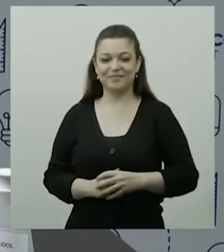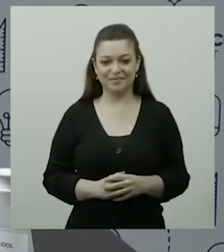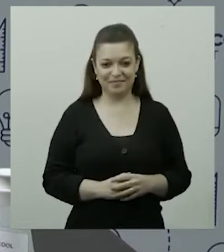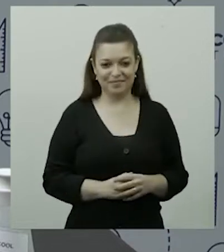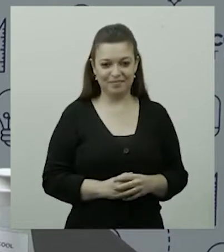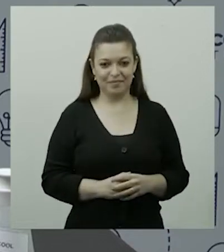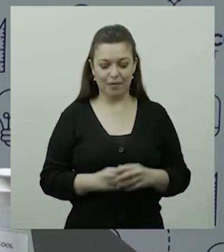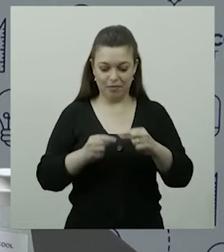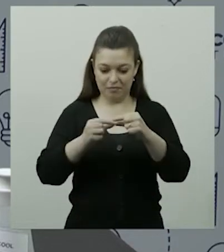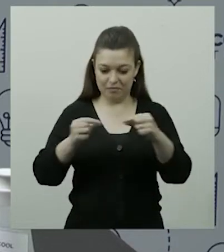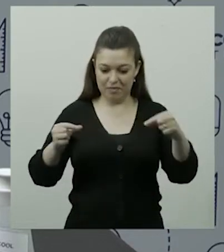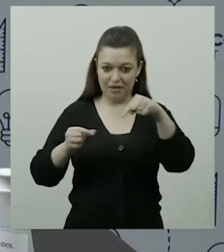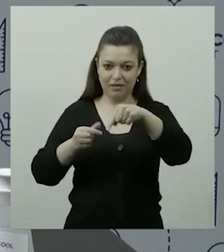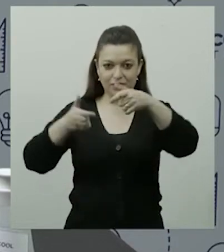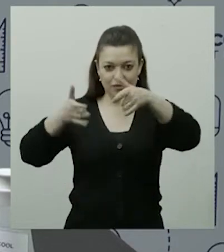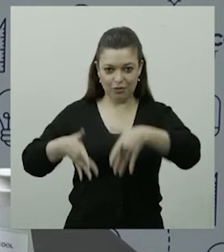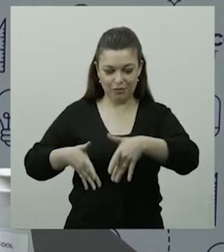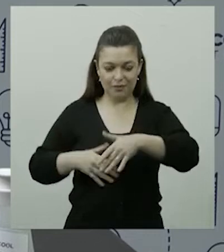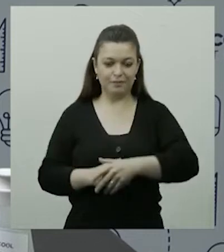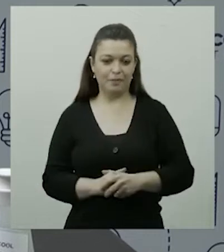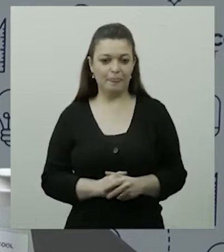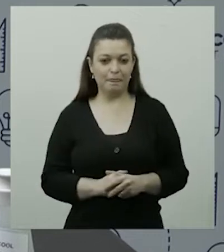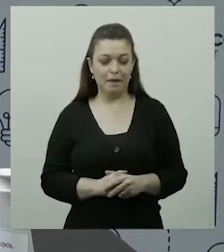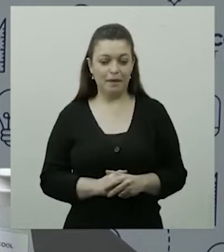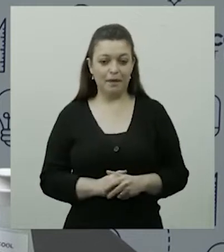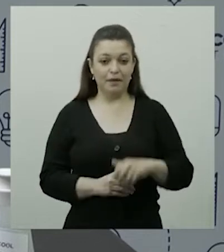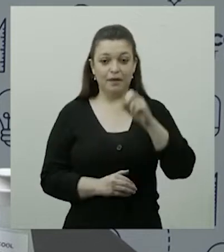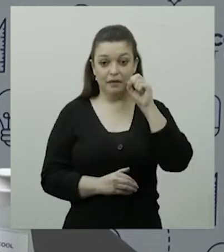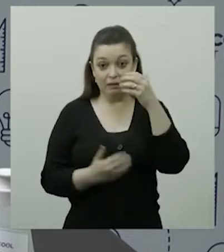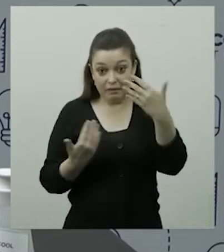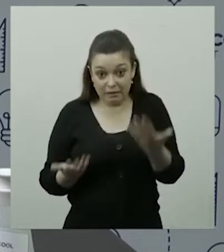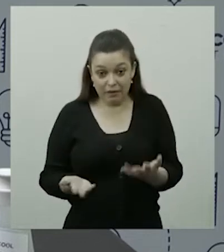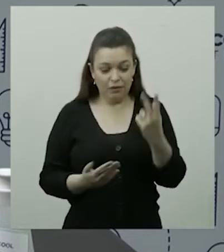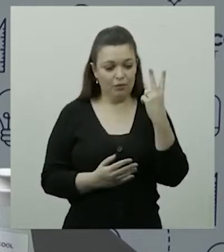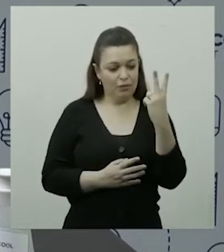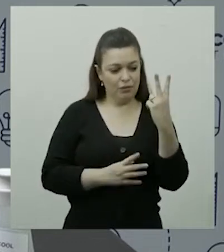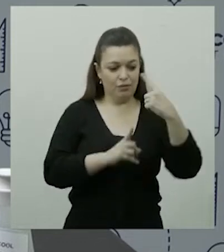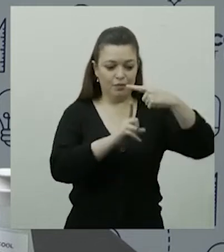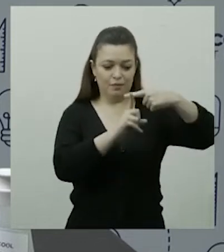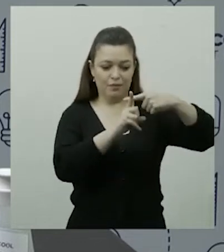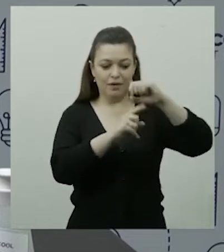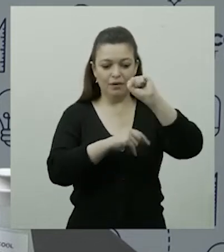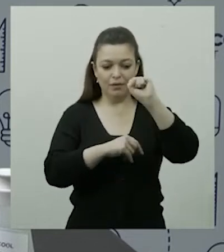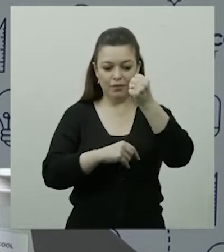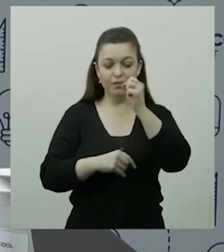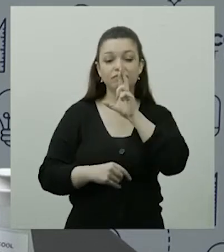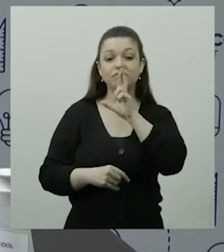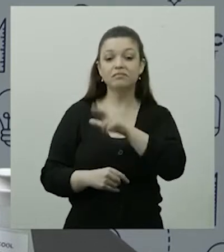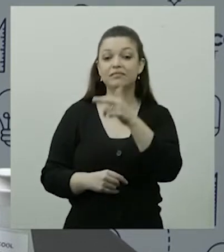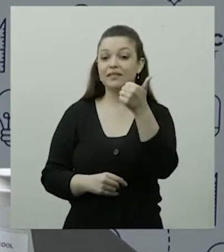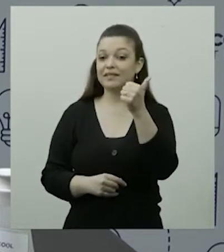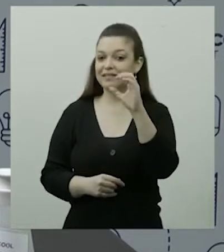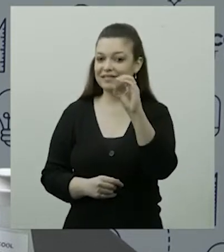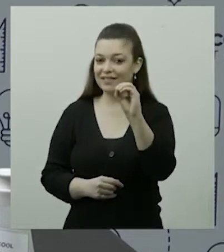2. Então, 2 mais 8 é igual a